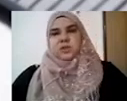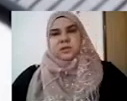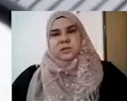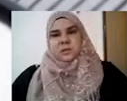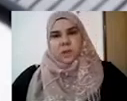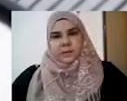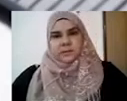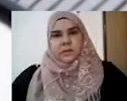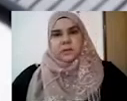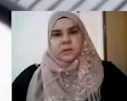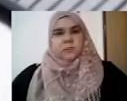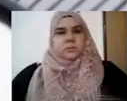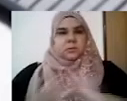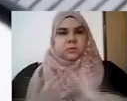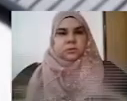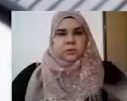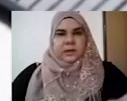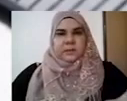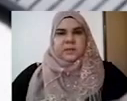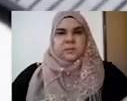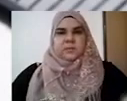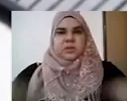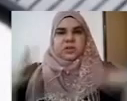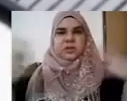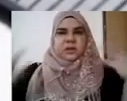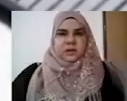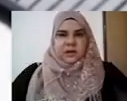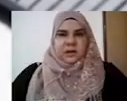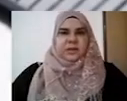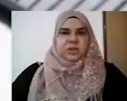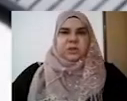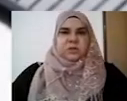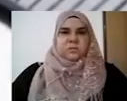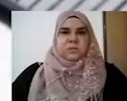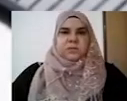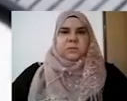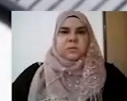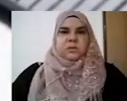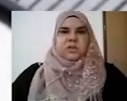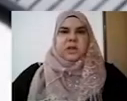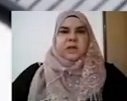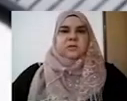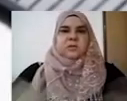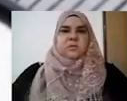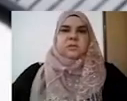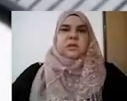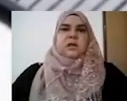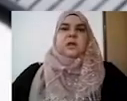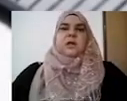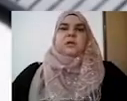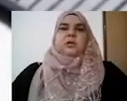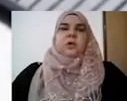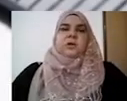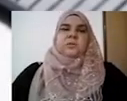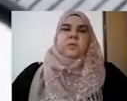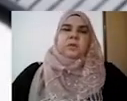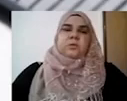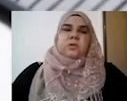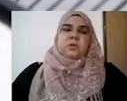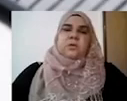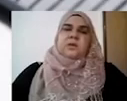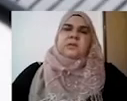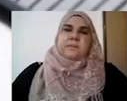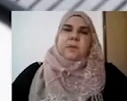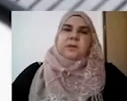têm medidas iguais. Então, tudo aí é a mesma medida, além de ter o mesmo número de lados, nós vamos ter dois